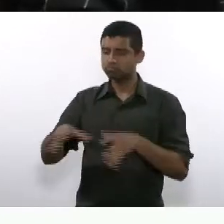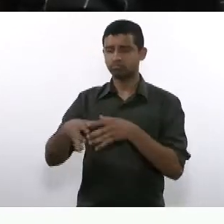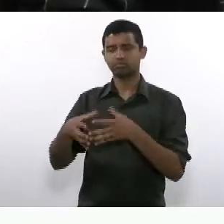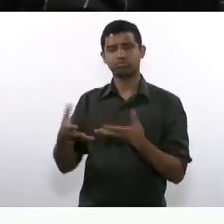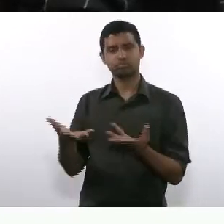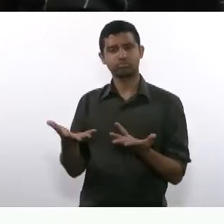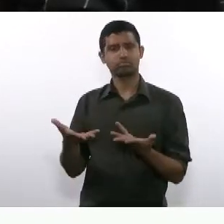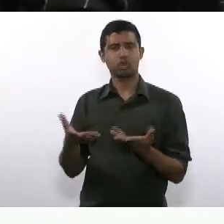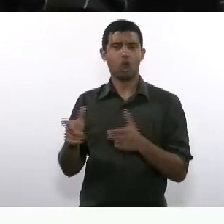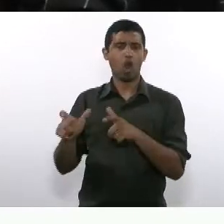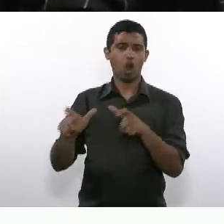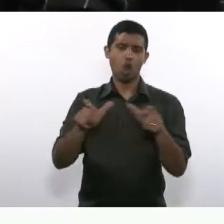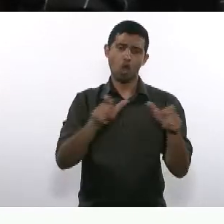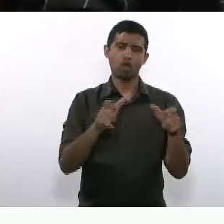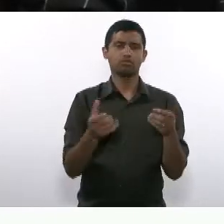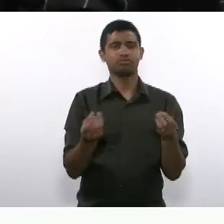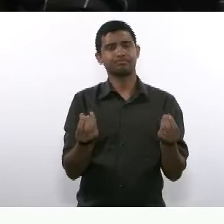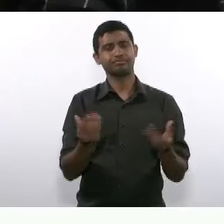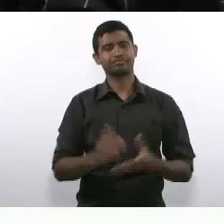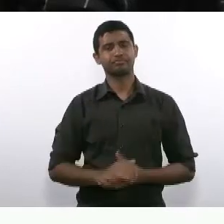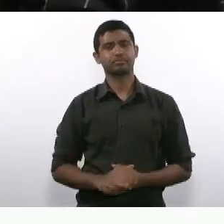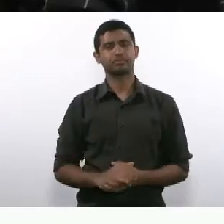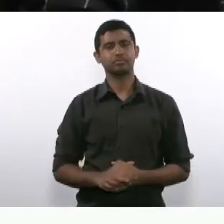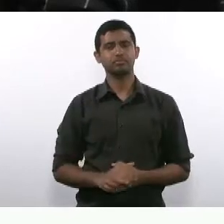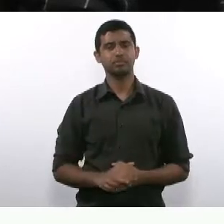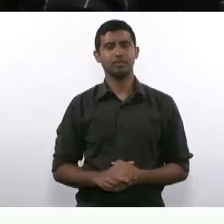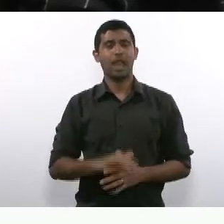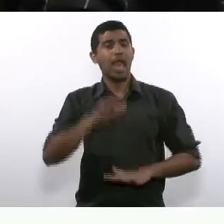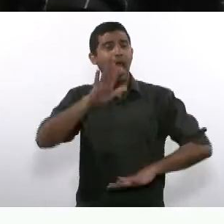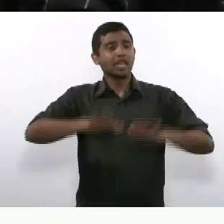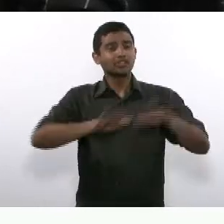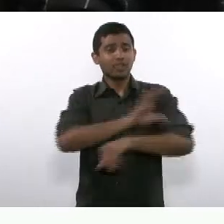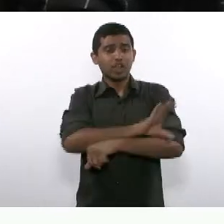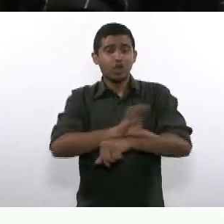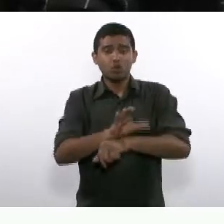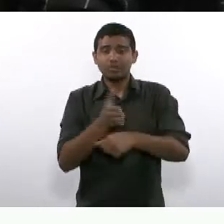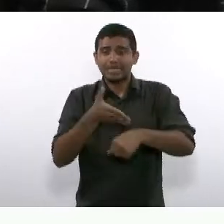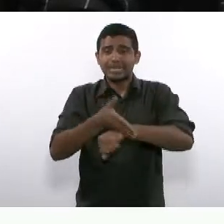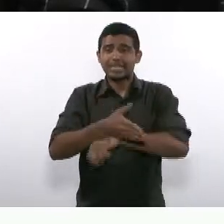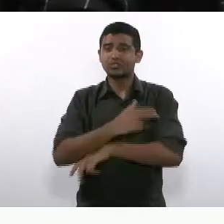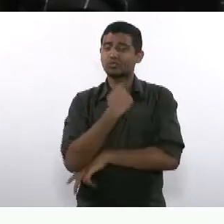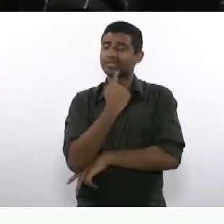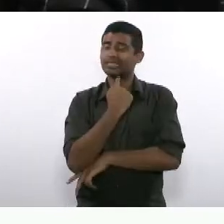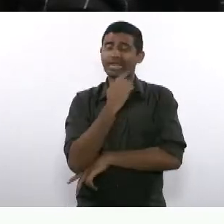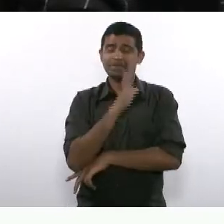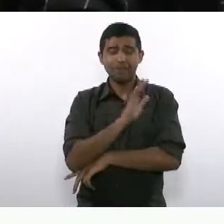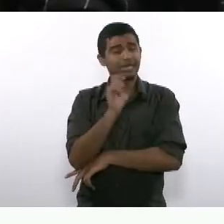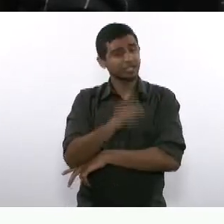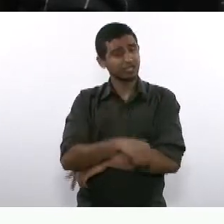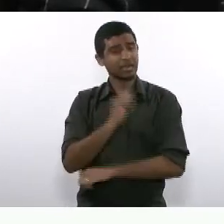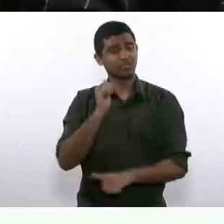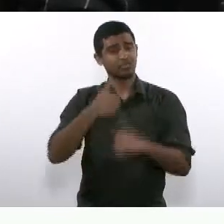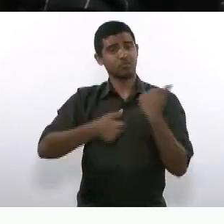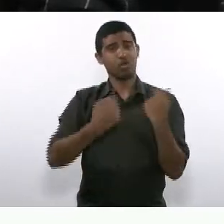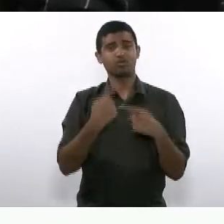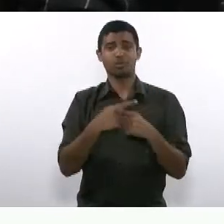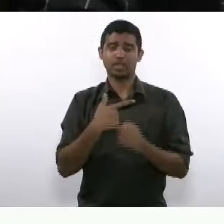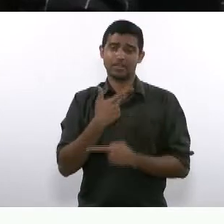onde acho que diria que nem a cultura consegue entrar, o esporte consegue entrar. Até por questão de segurança.